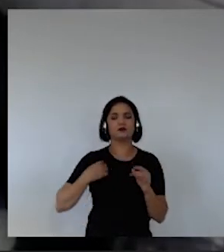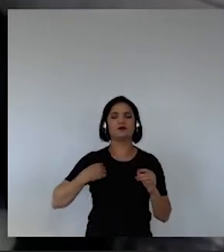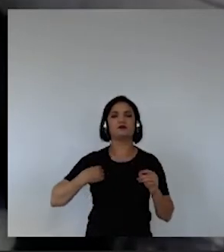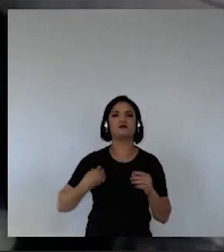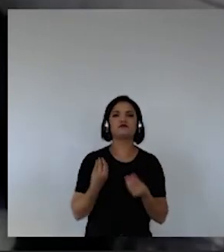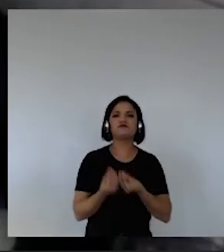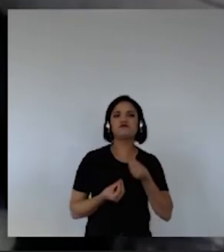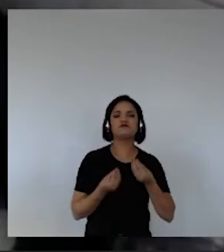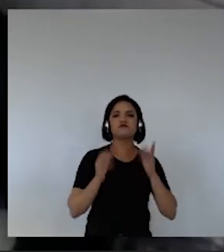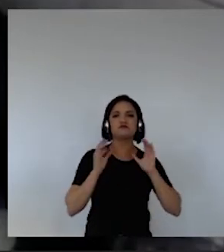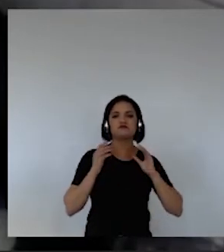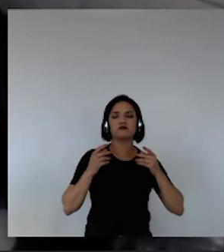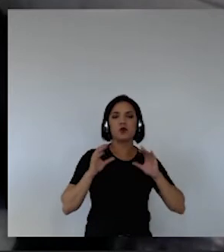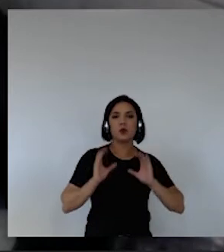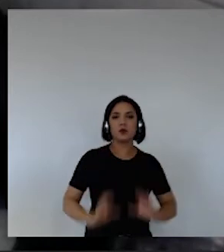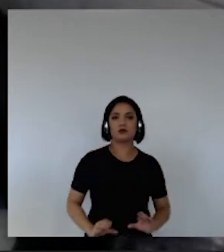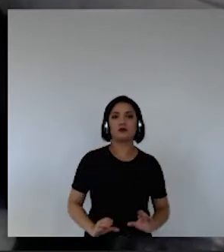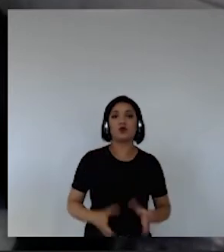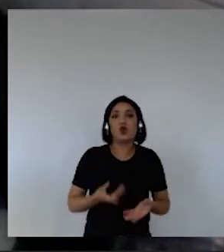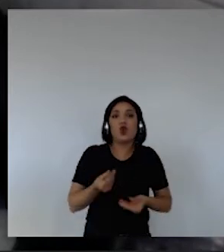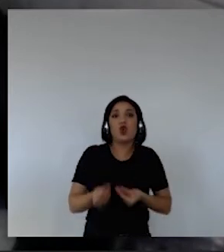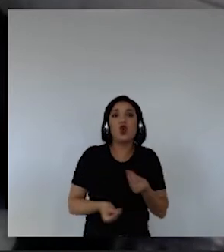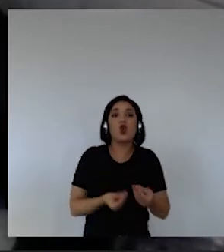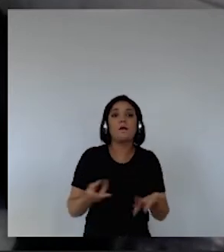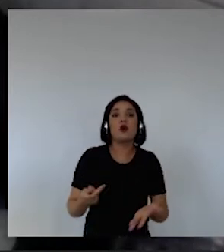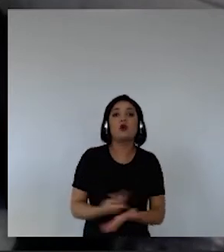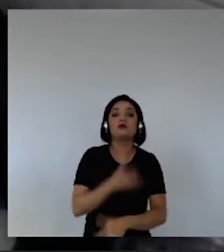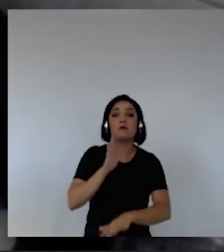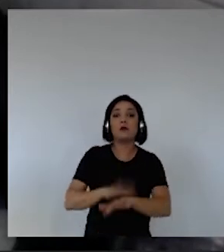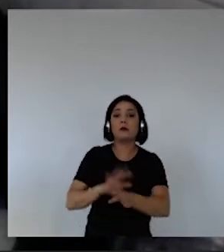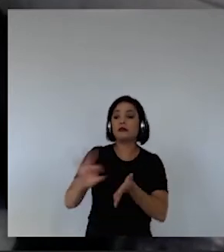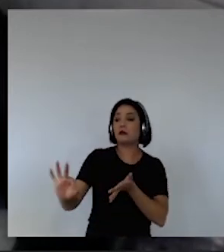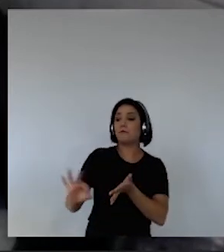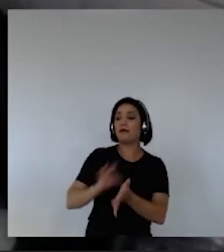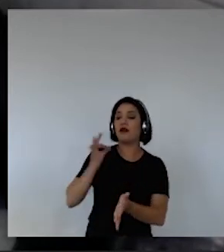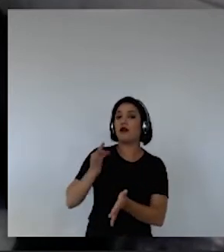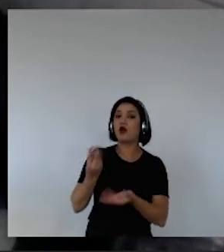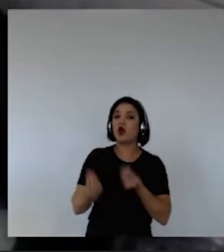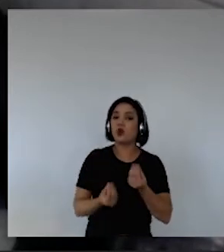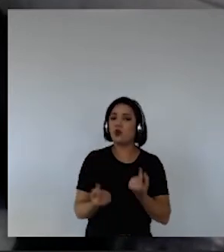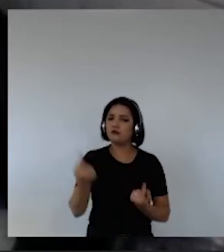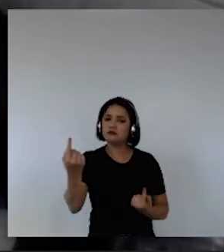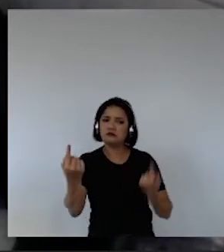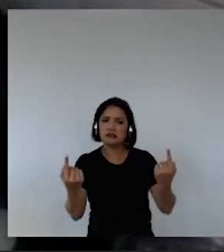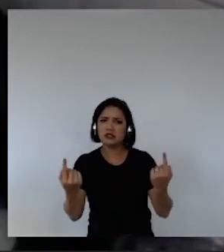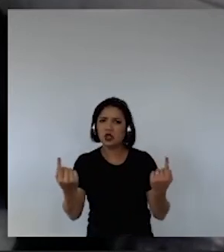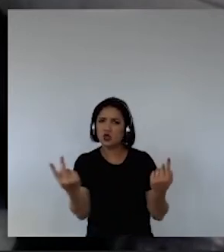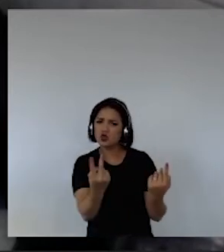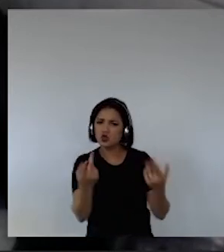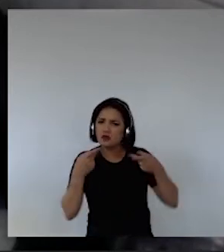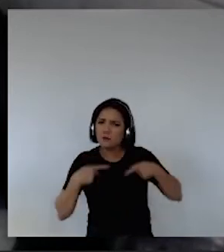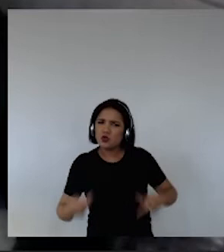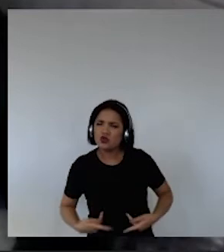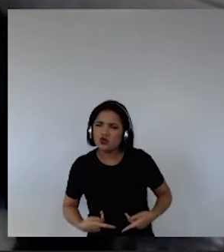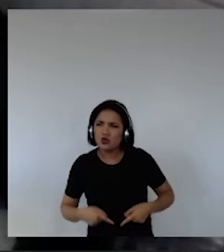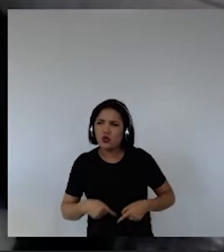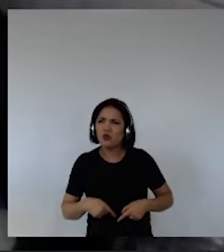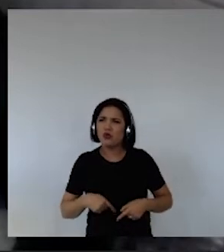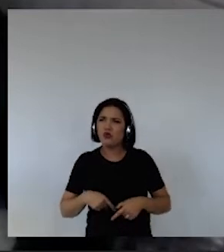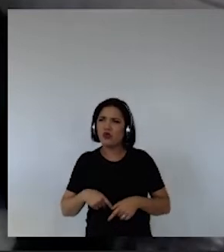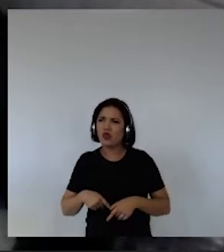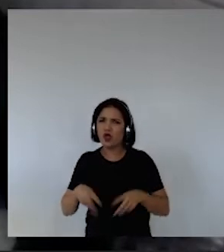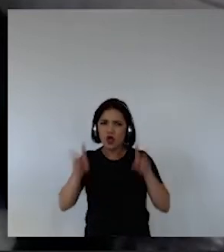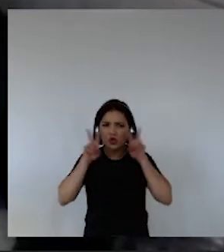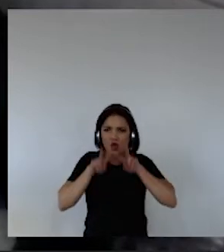comportamento? Obrigado. Como houve o comportamento? Como as partes se portaram? Qual foi a postura de cada um? Para quê?